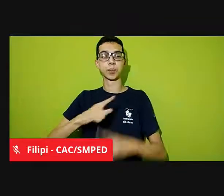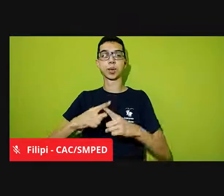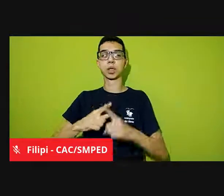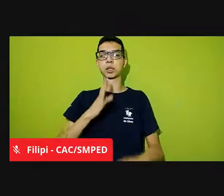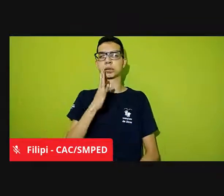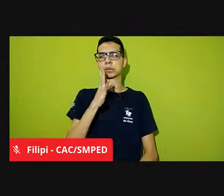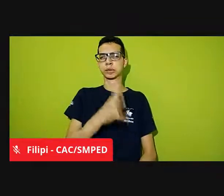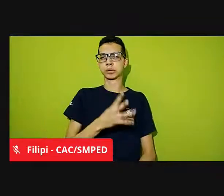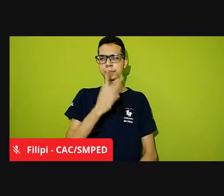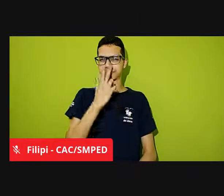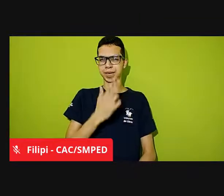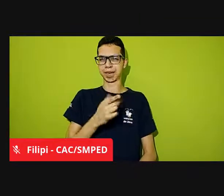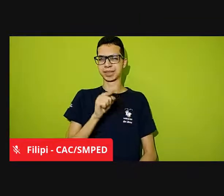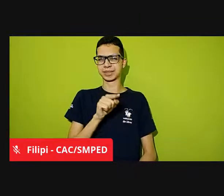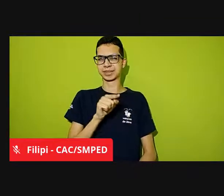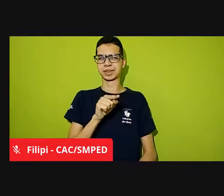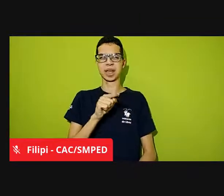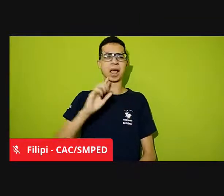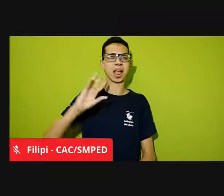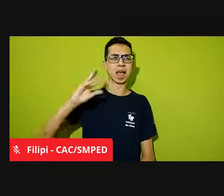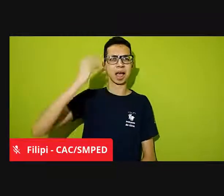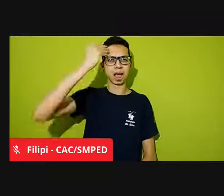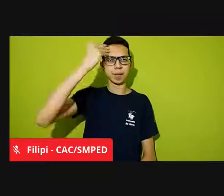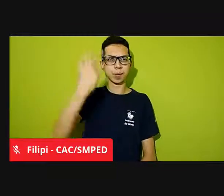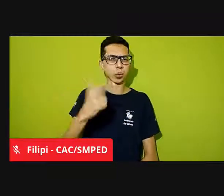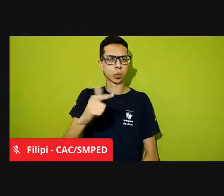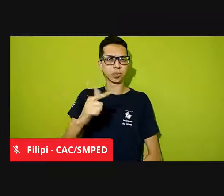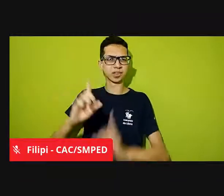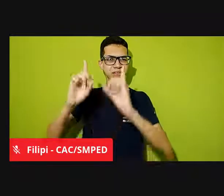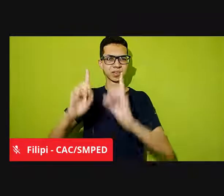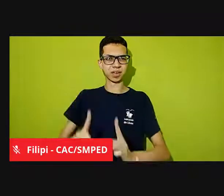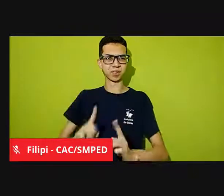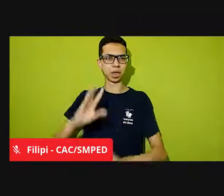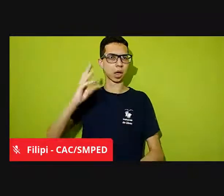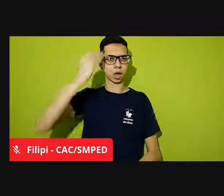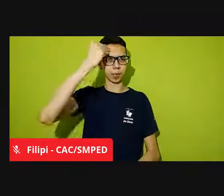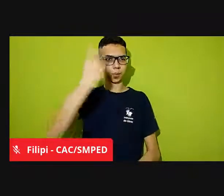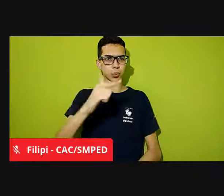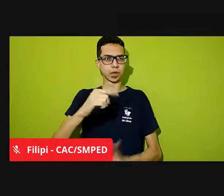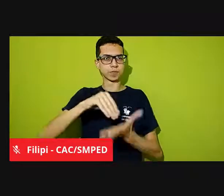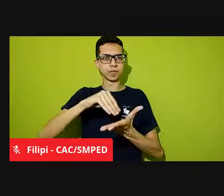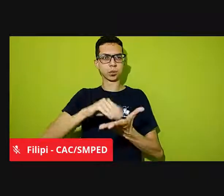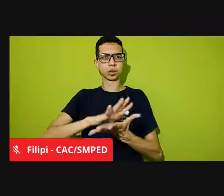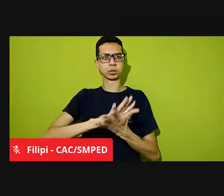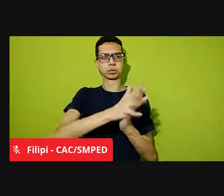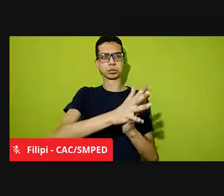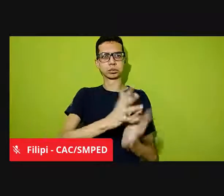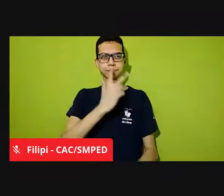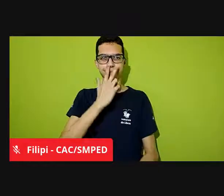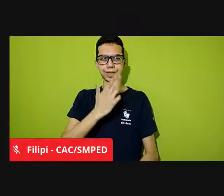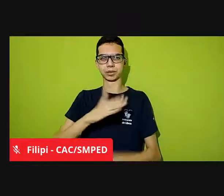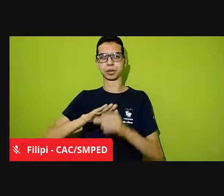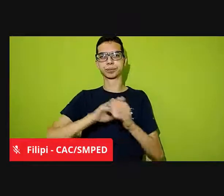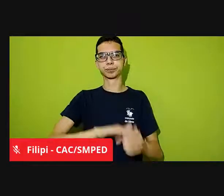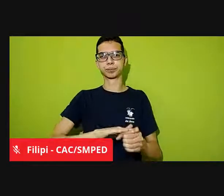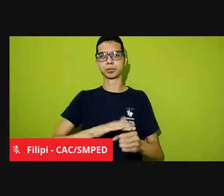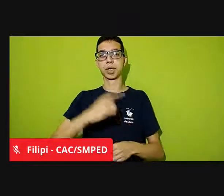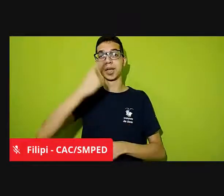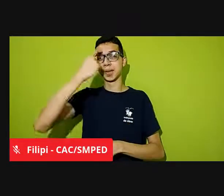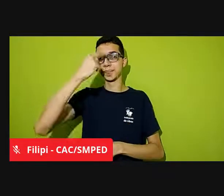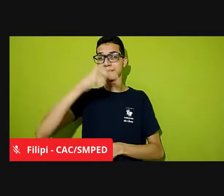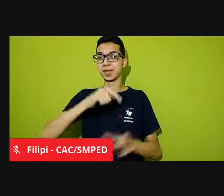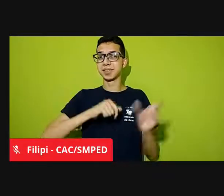falta de capacidade de uma pessoa com deficiência em exercer determinada função, né? Isso